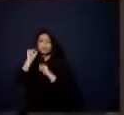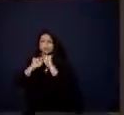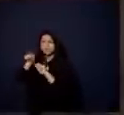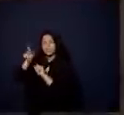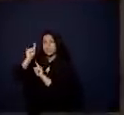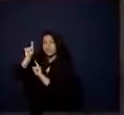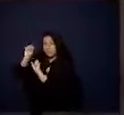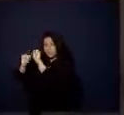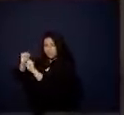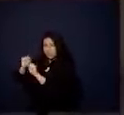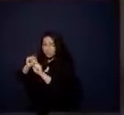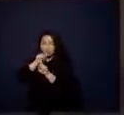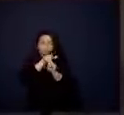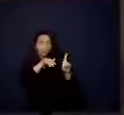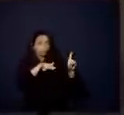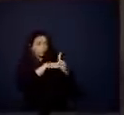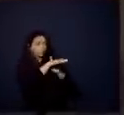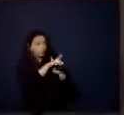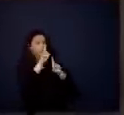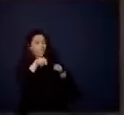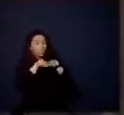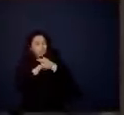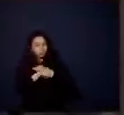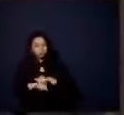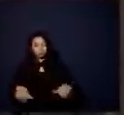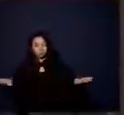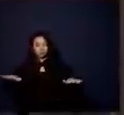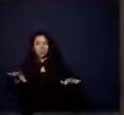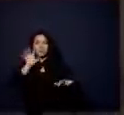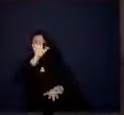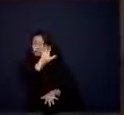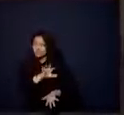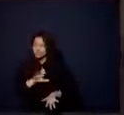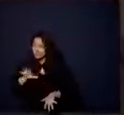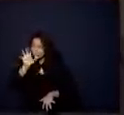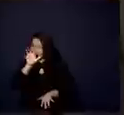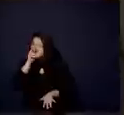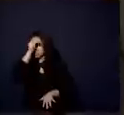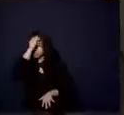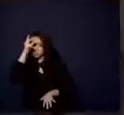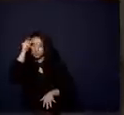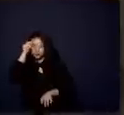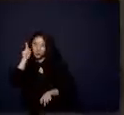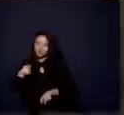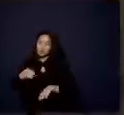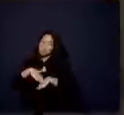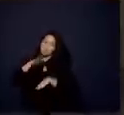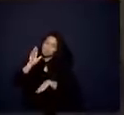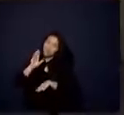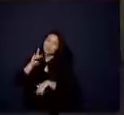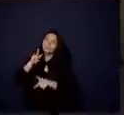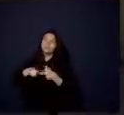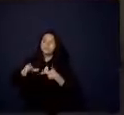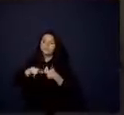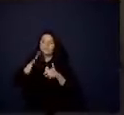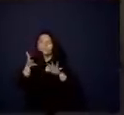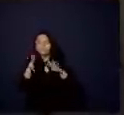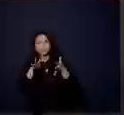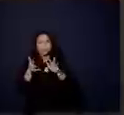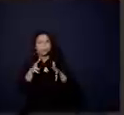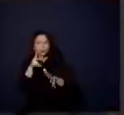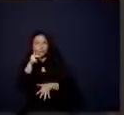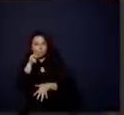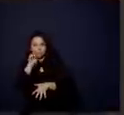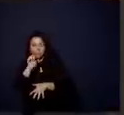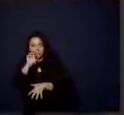a sociedade que é uma transição da receita entre estados e municípios essa transição é muito mais longa ela é de 50 anos no caso